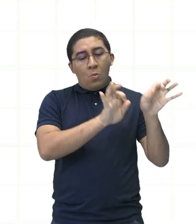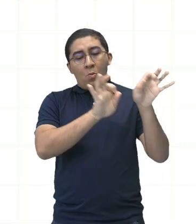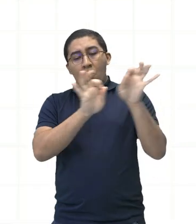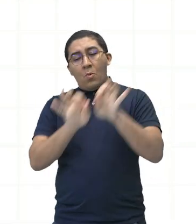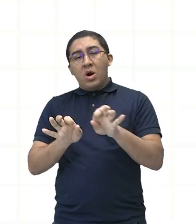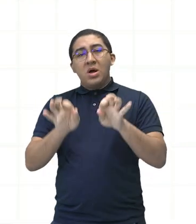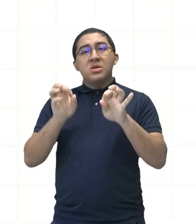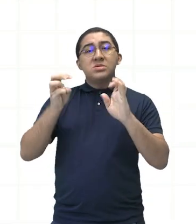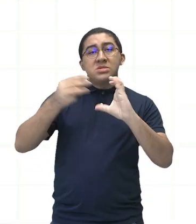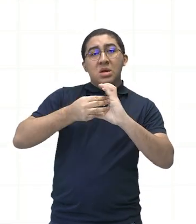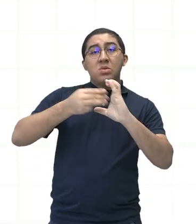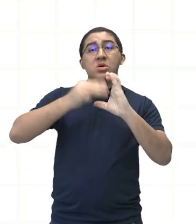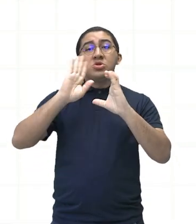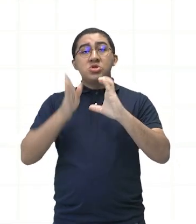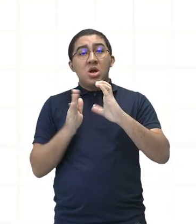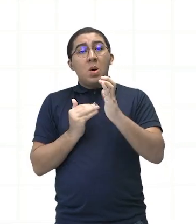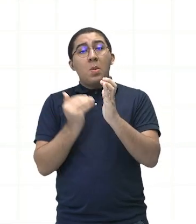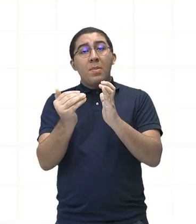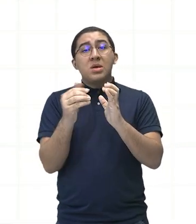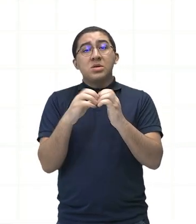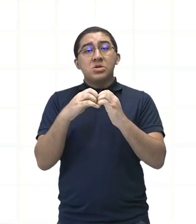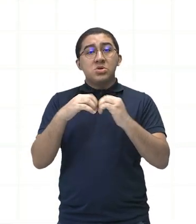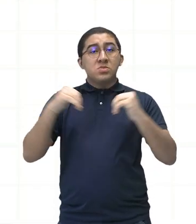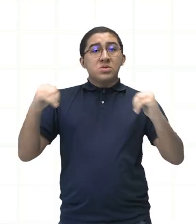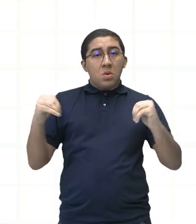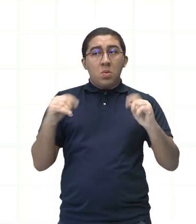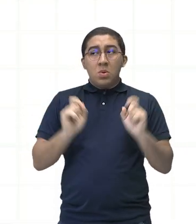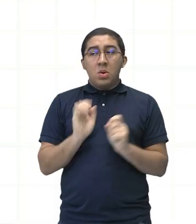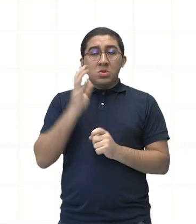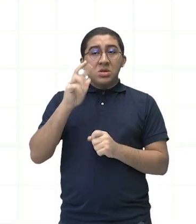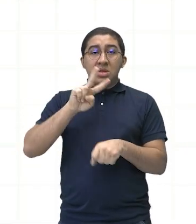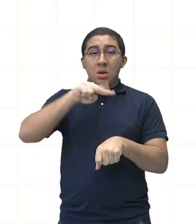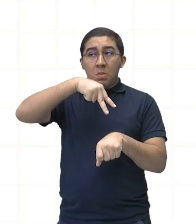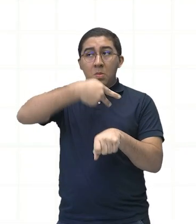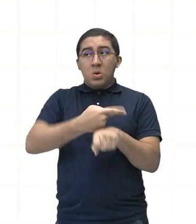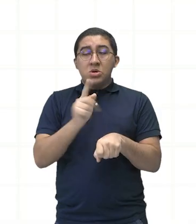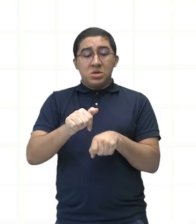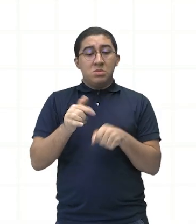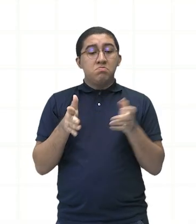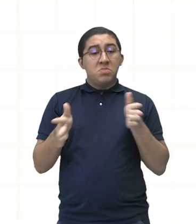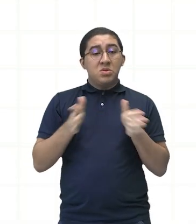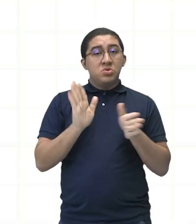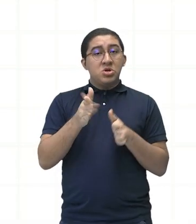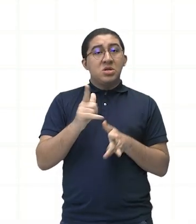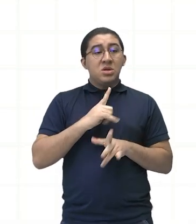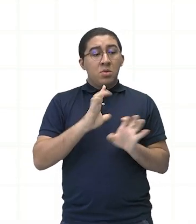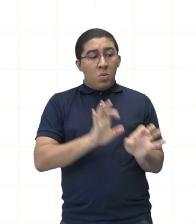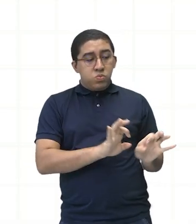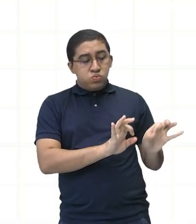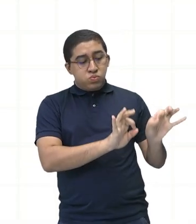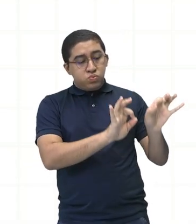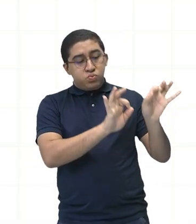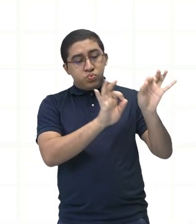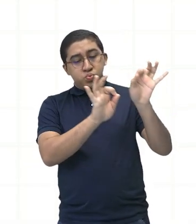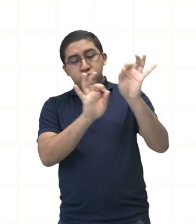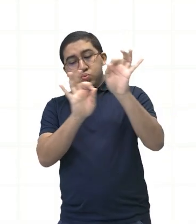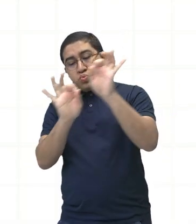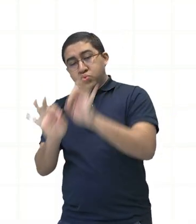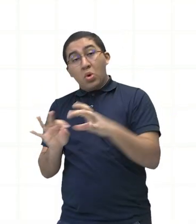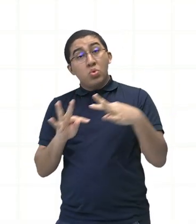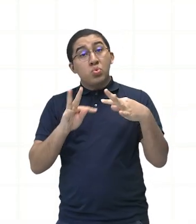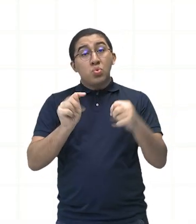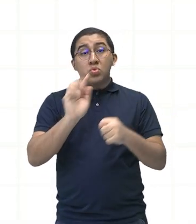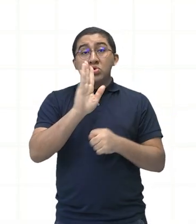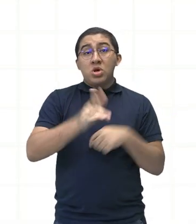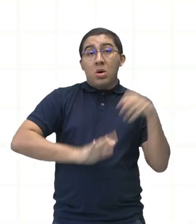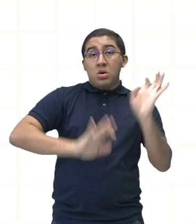célula pronta para começar a divisão, o que vai acontecer? Que após esse período em que ocorreu toda essa preparação da célula para a divisão em